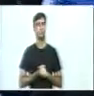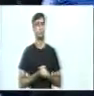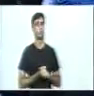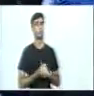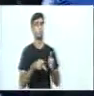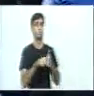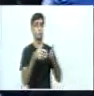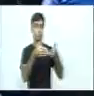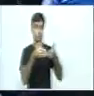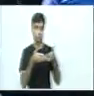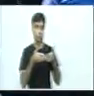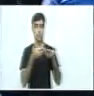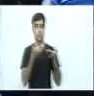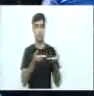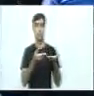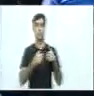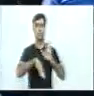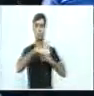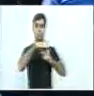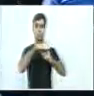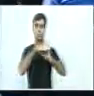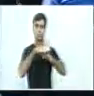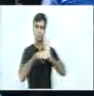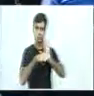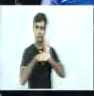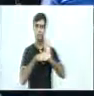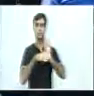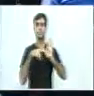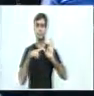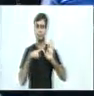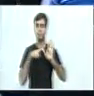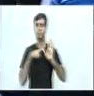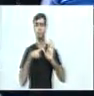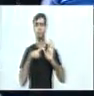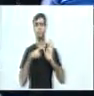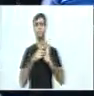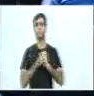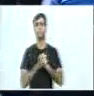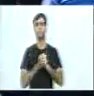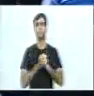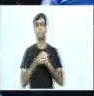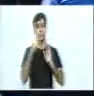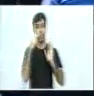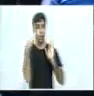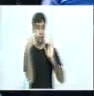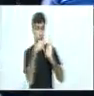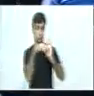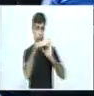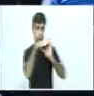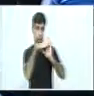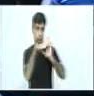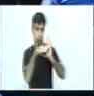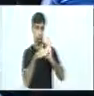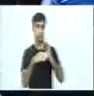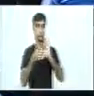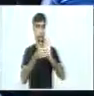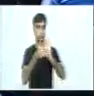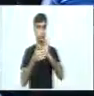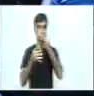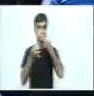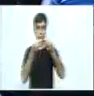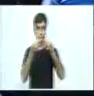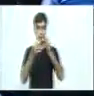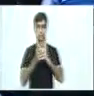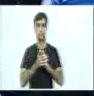Requeiro a Vossa Excelência, na forma regimental, que sejam atendidas as seguintes proposições.